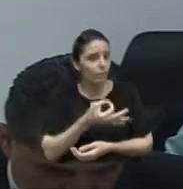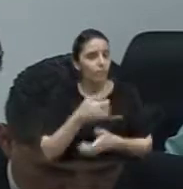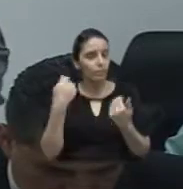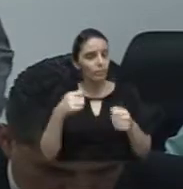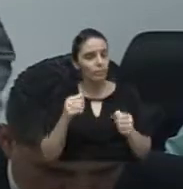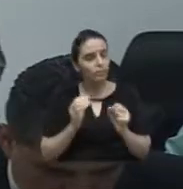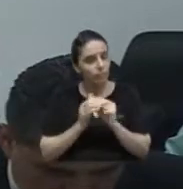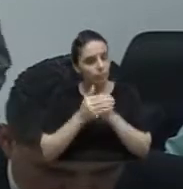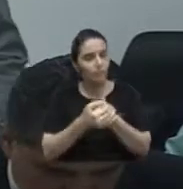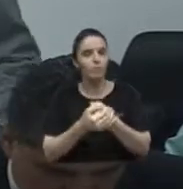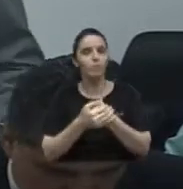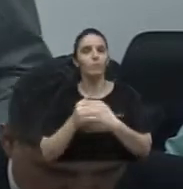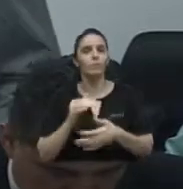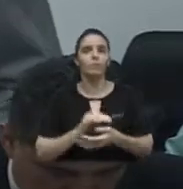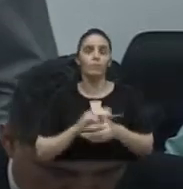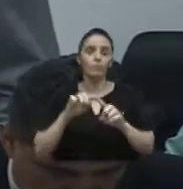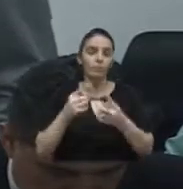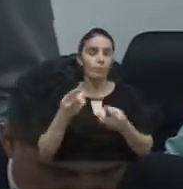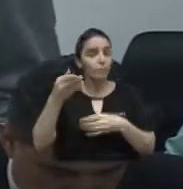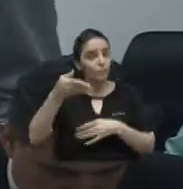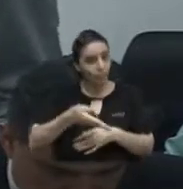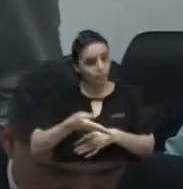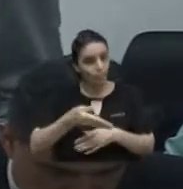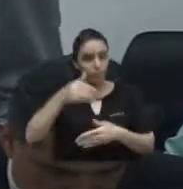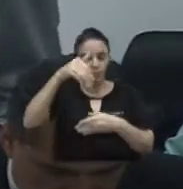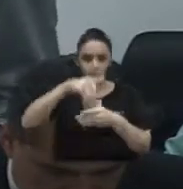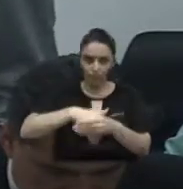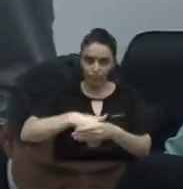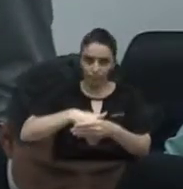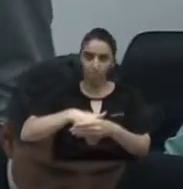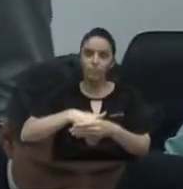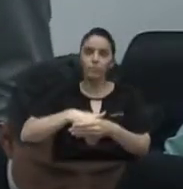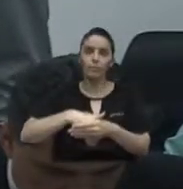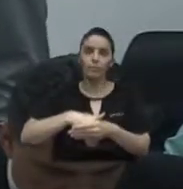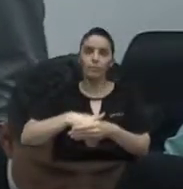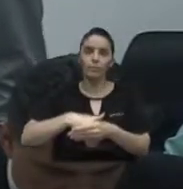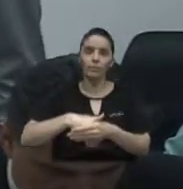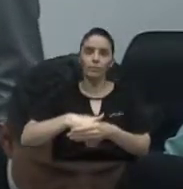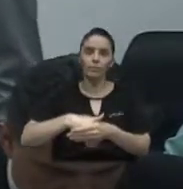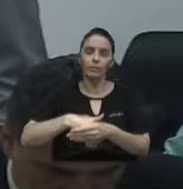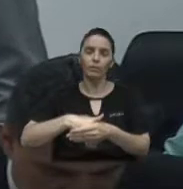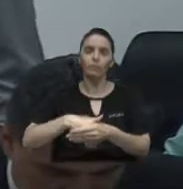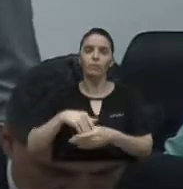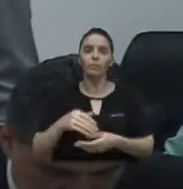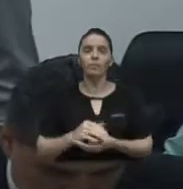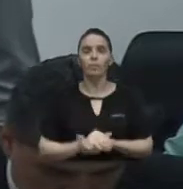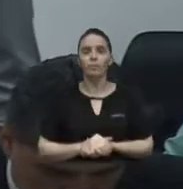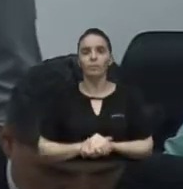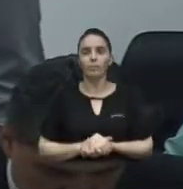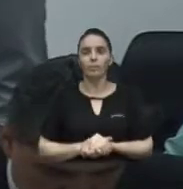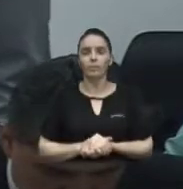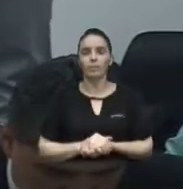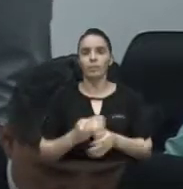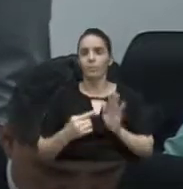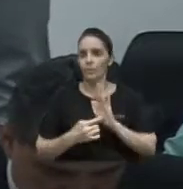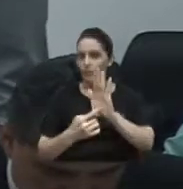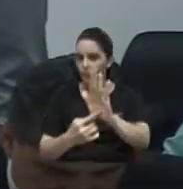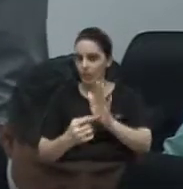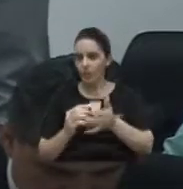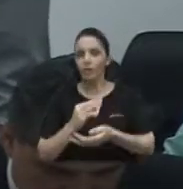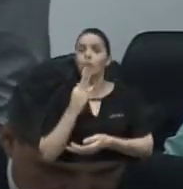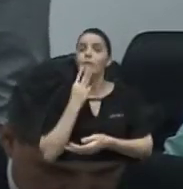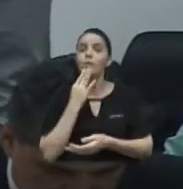que buscar. Mas nesse momento, o meu voto foi esse. Nada impede, vereador Vaguinho,